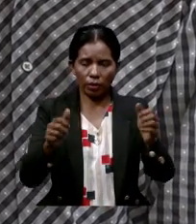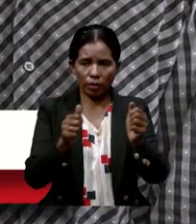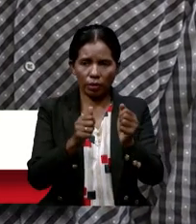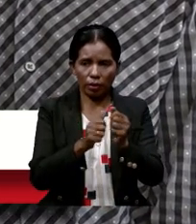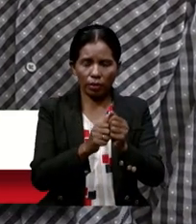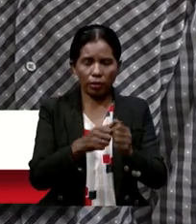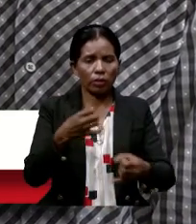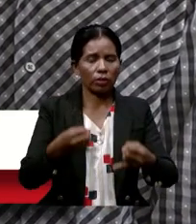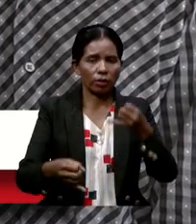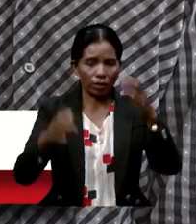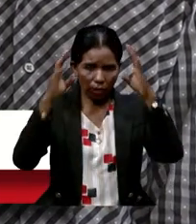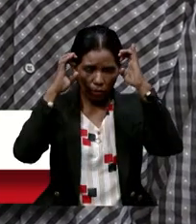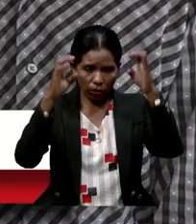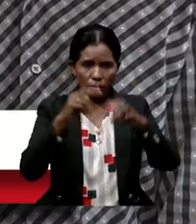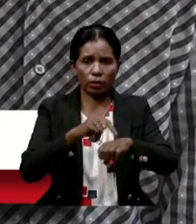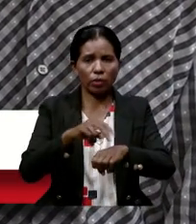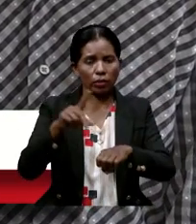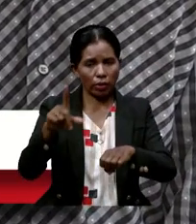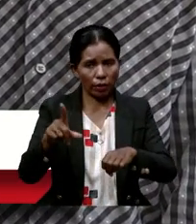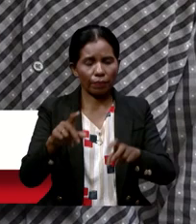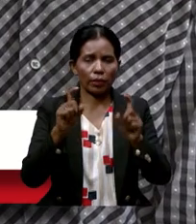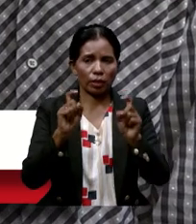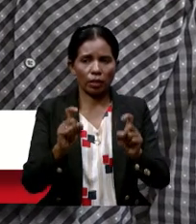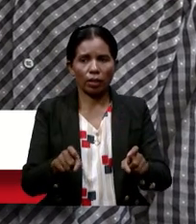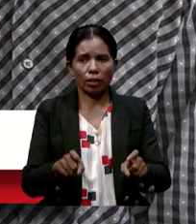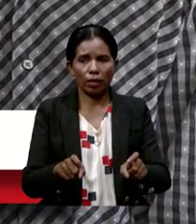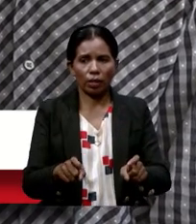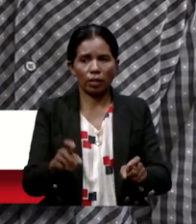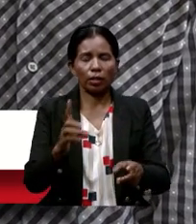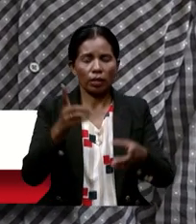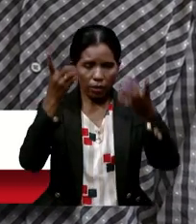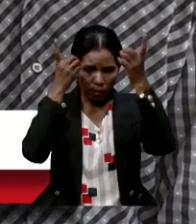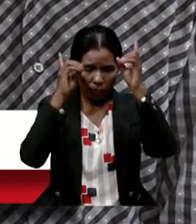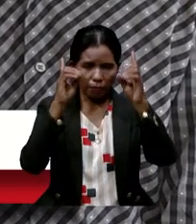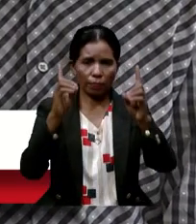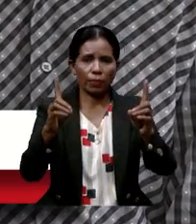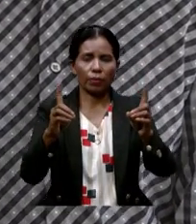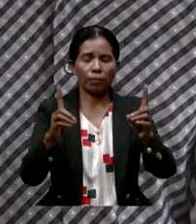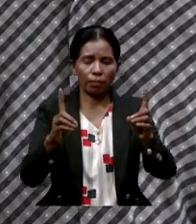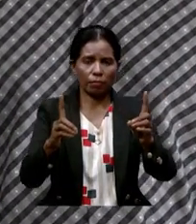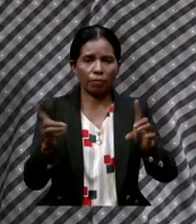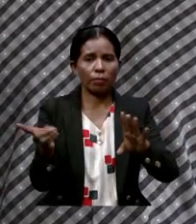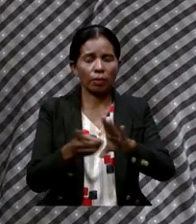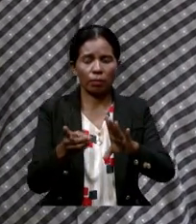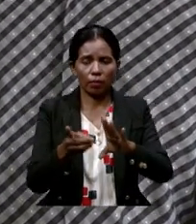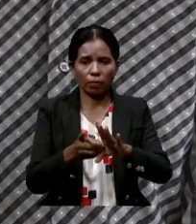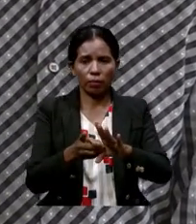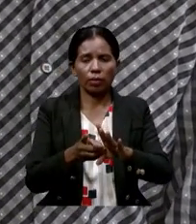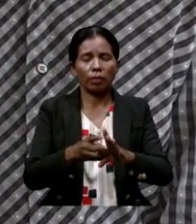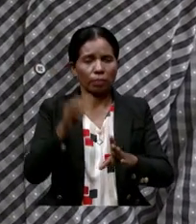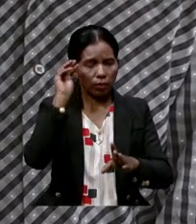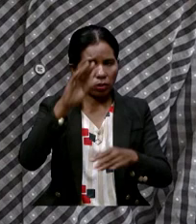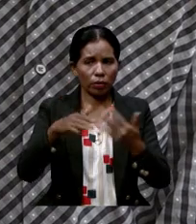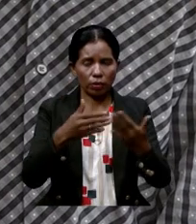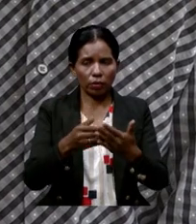sistema jurídico educação nacional, né? Tem que ir por diploma ministerial. Também ia depois de circular, né? Saia para ser a